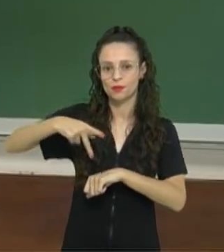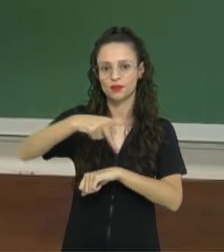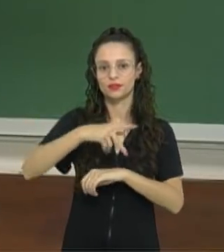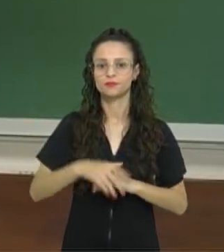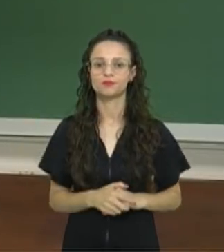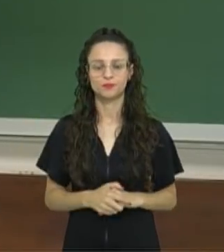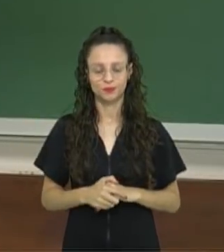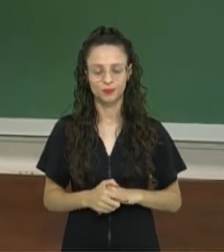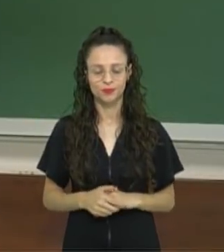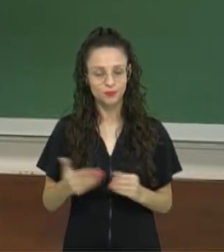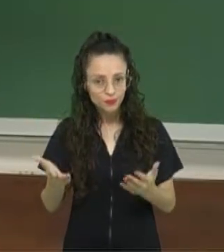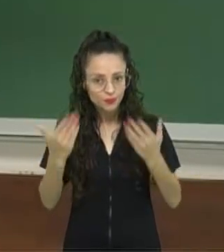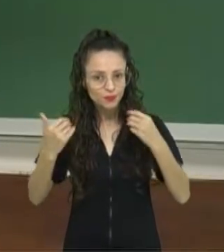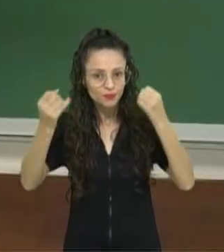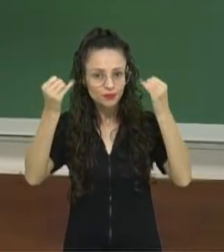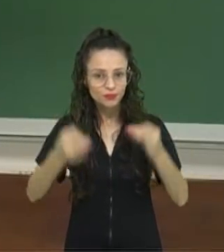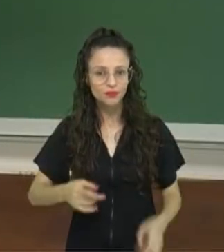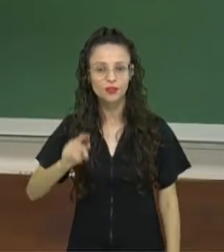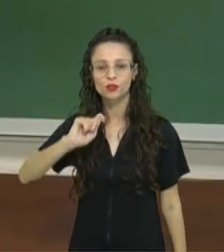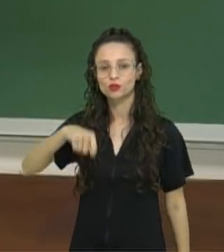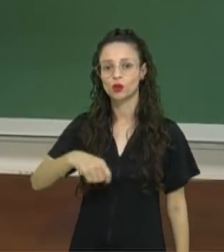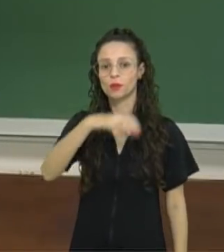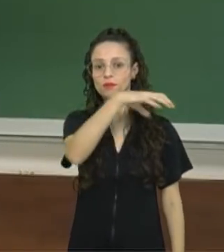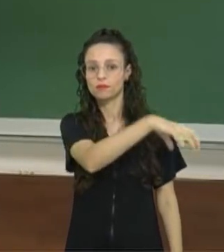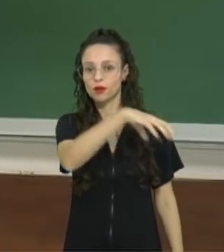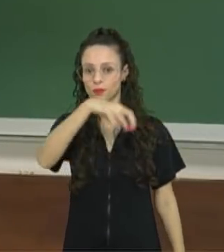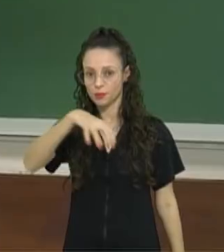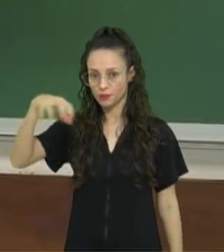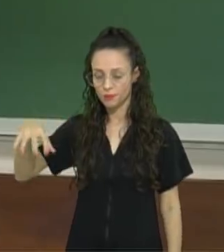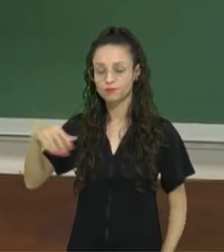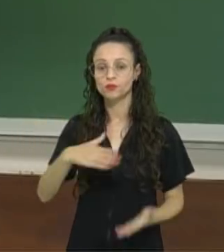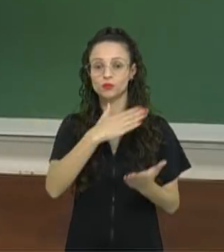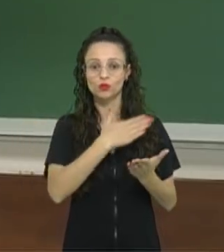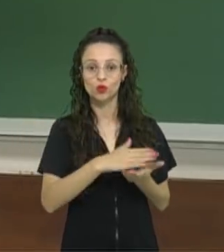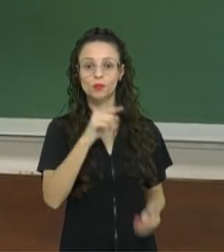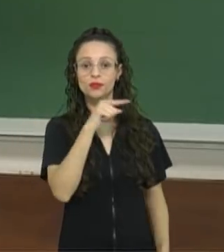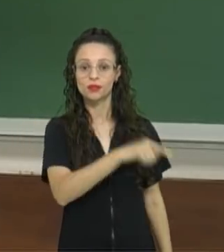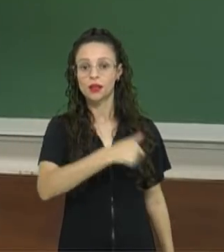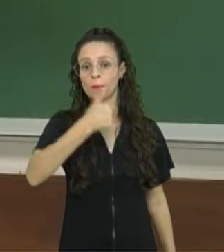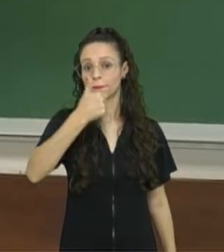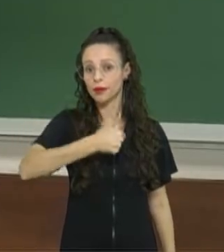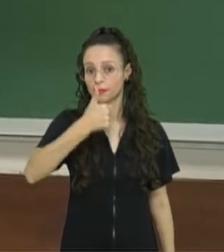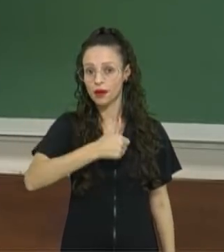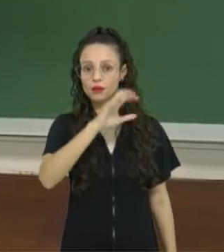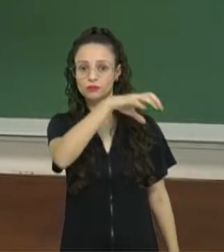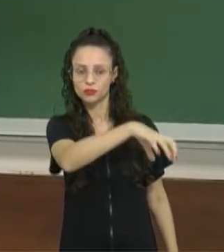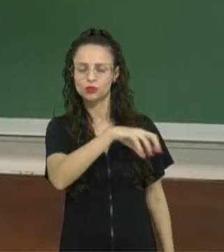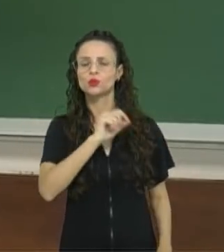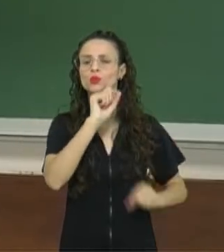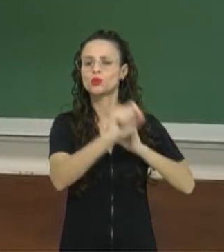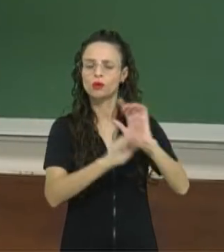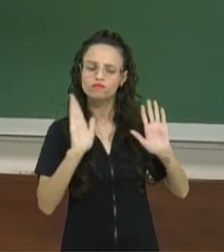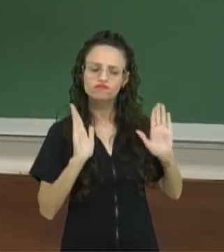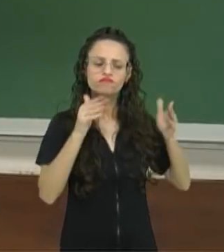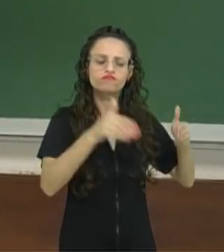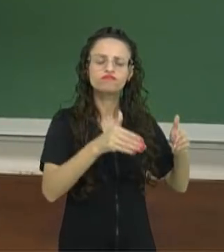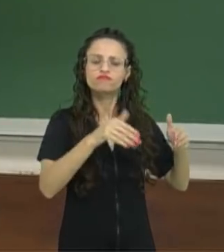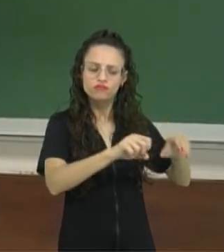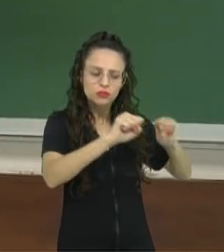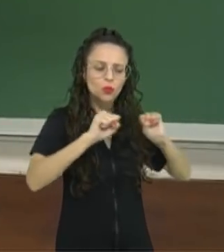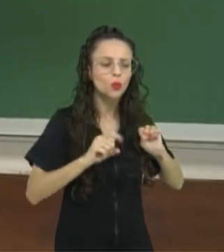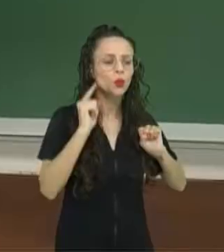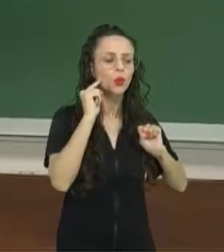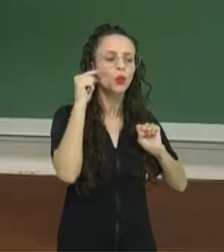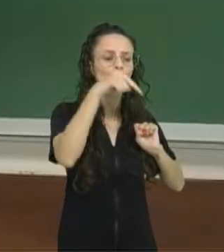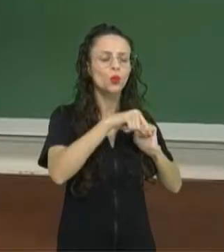vamos falar um pouquinho desses 3 setores, começando com o setor primário, né? Então, quais são as atividades que